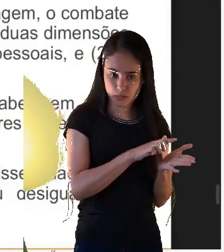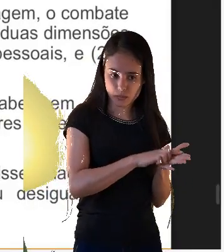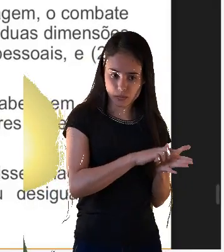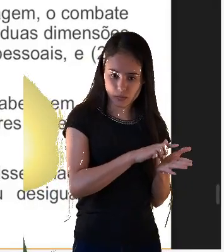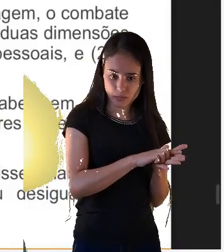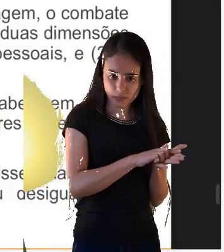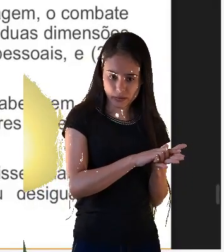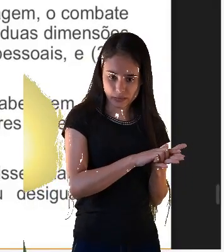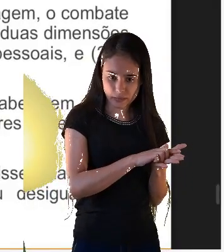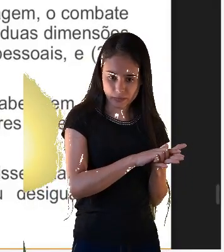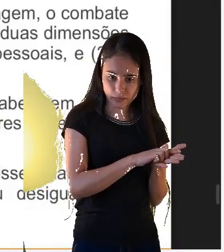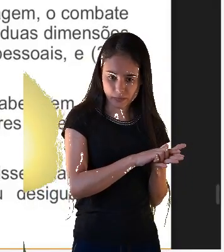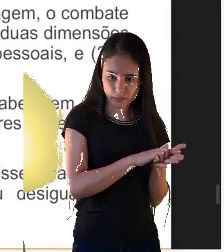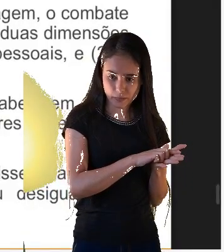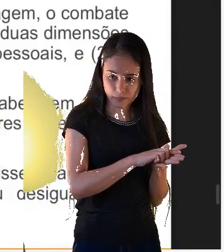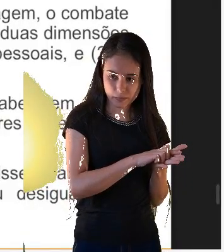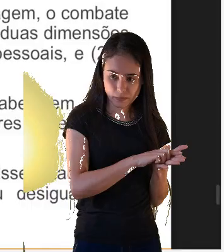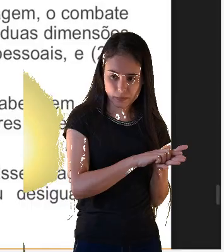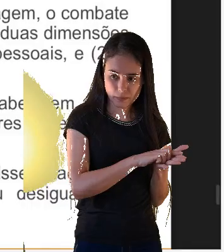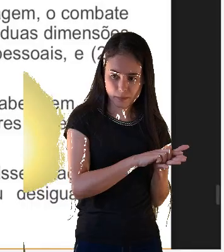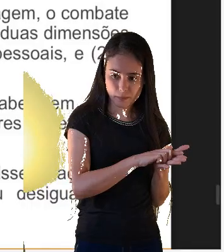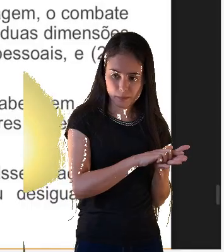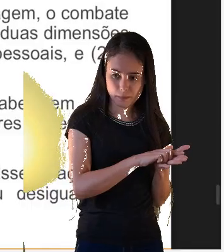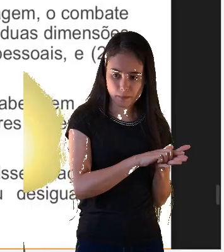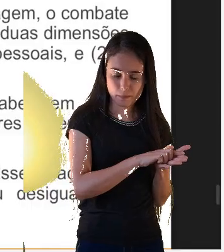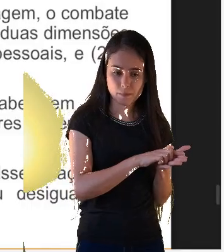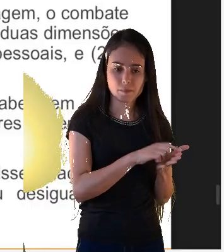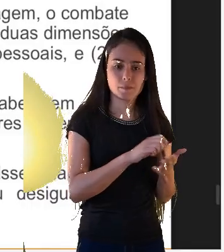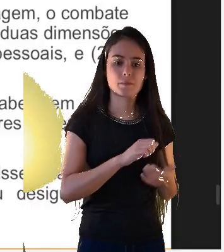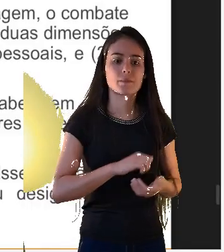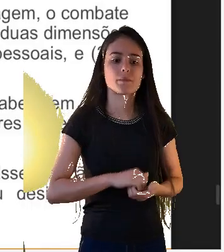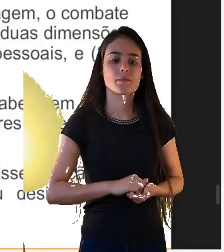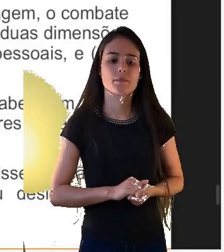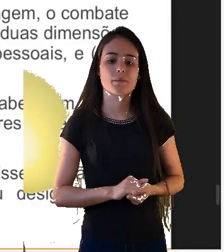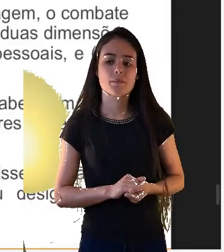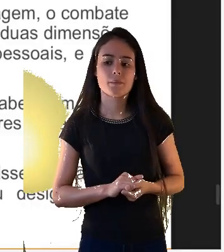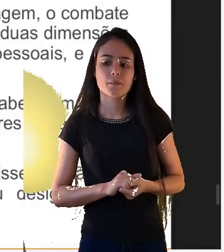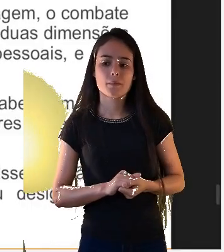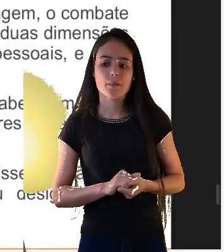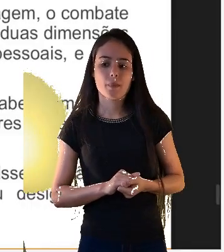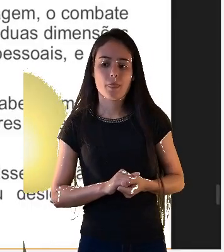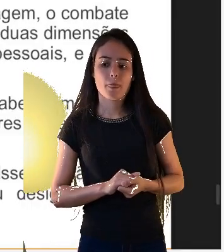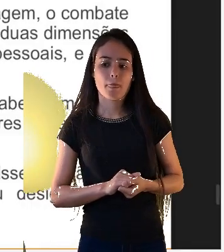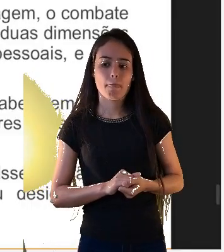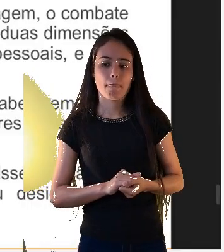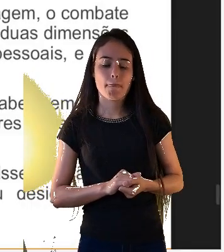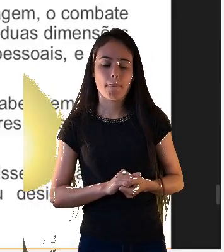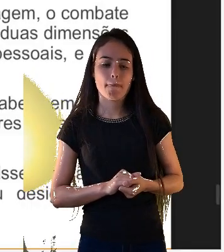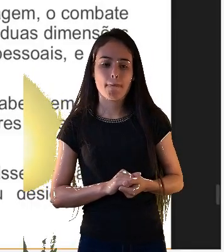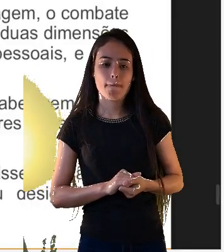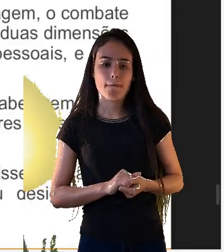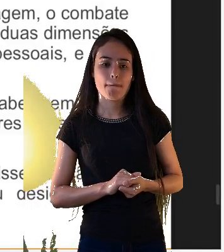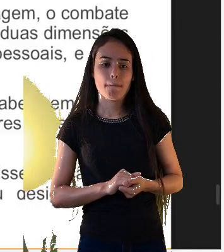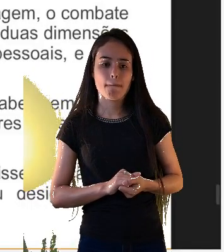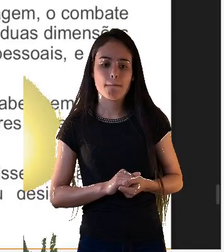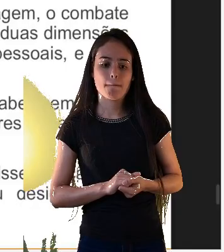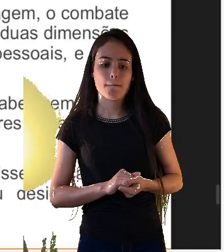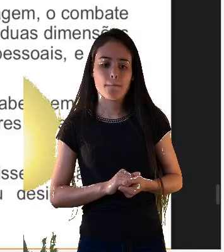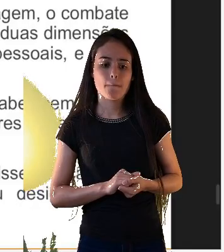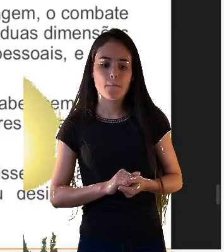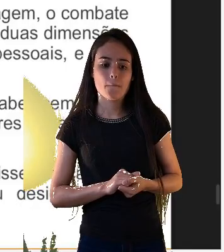combater o racismo institucional, foram adotadas duas medidas, né? Uma de